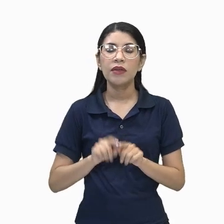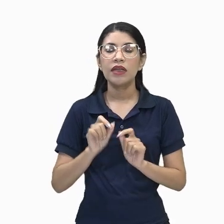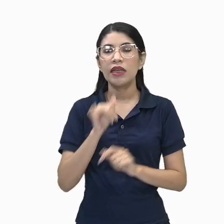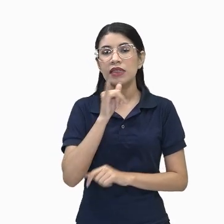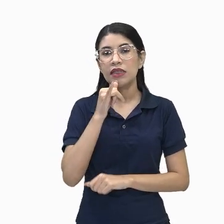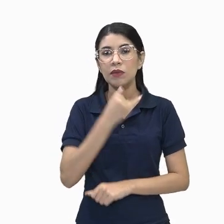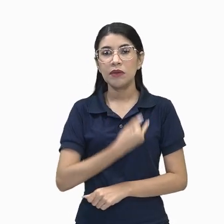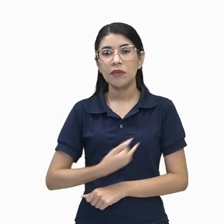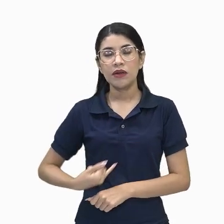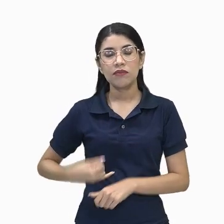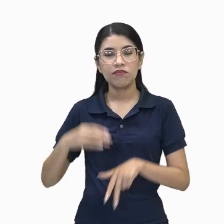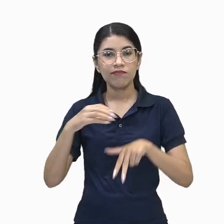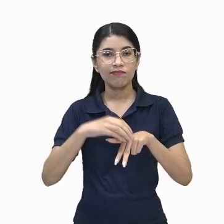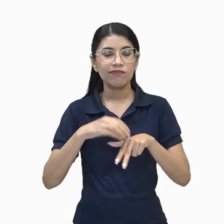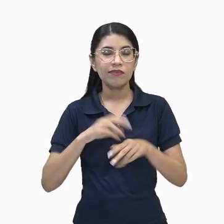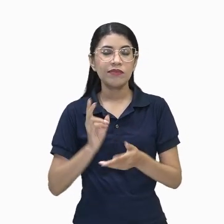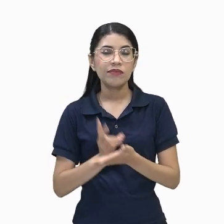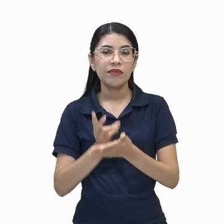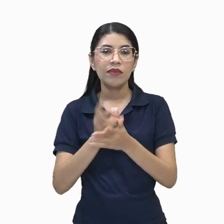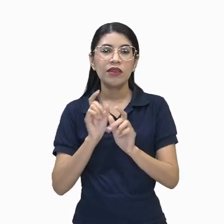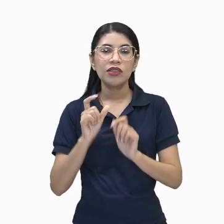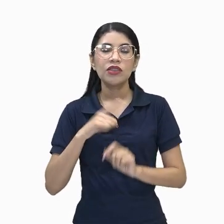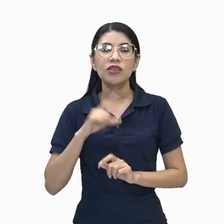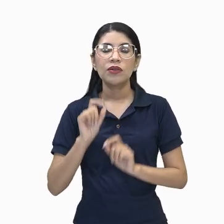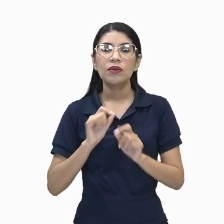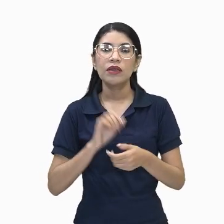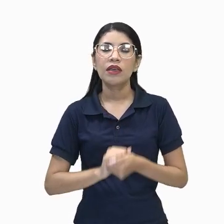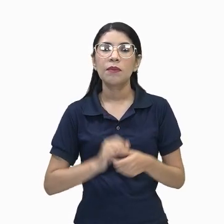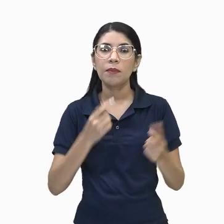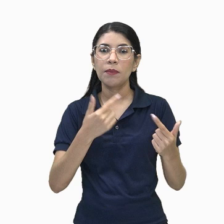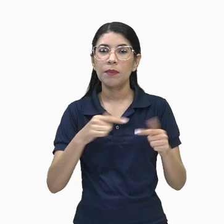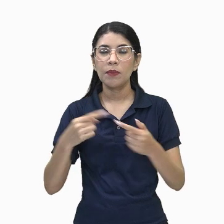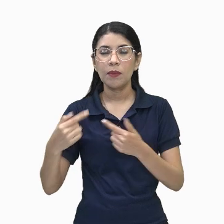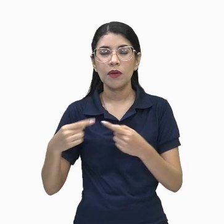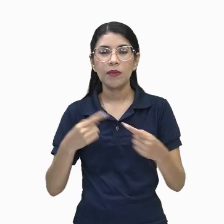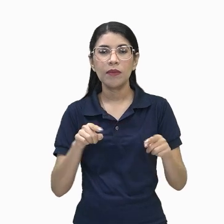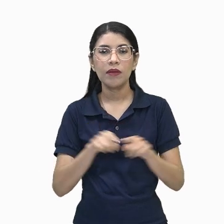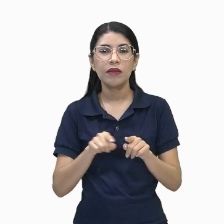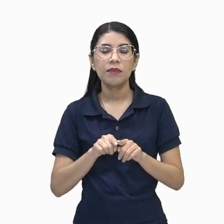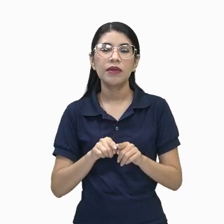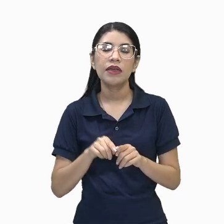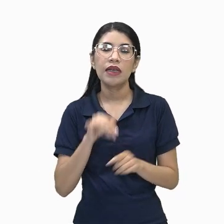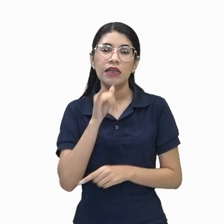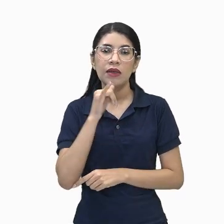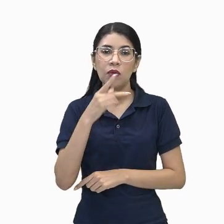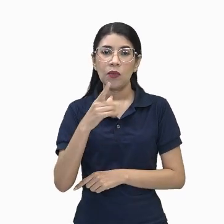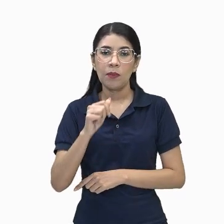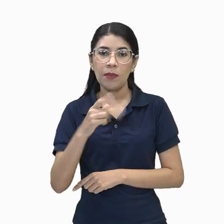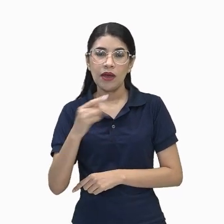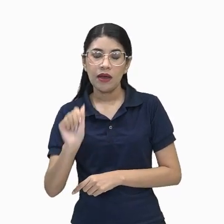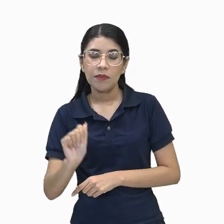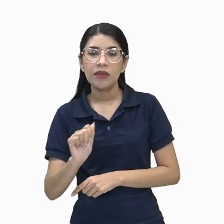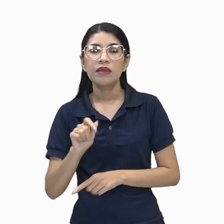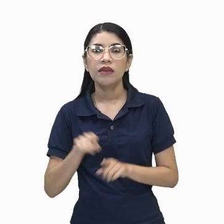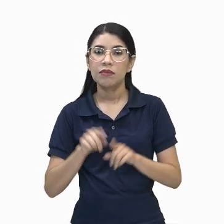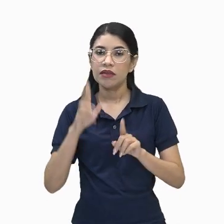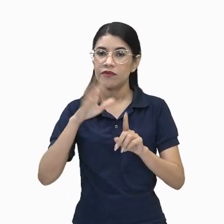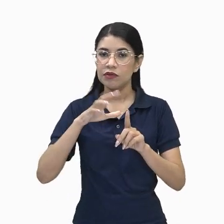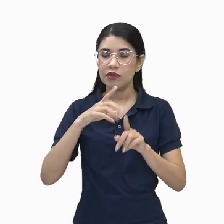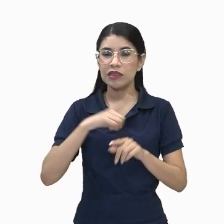imperadores e reis, frequentemente envolvia conflitos e alianças. O Papa era uma figura política influente e a